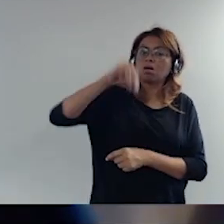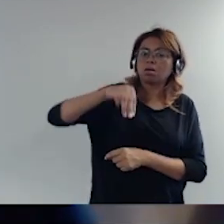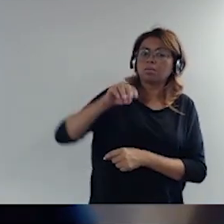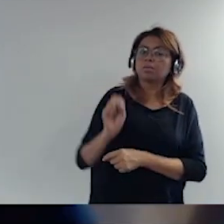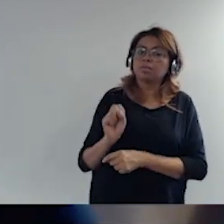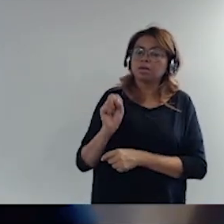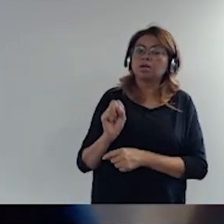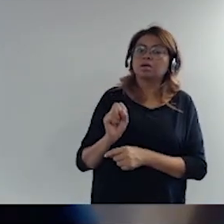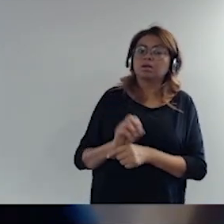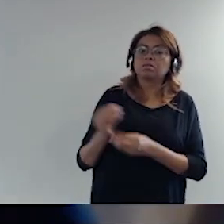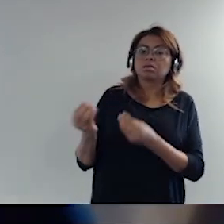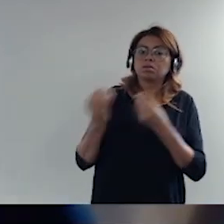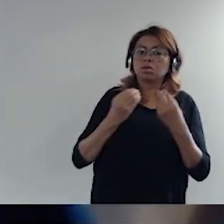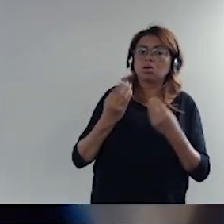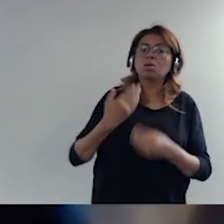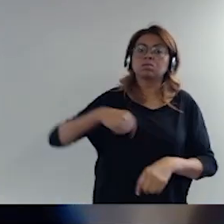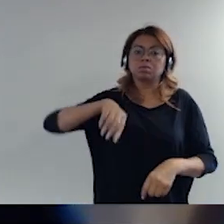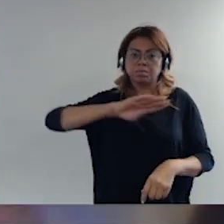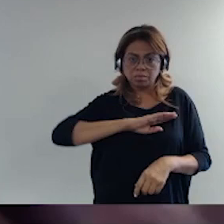trouxe